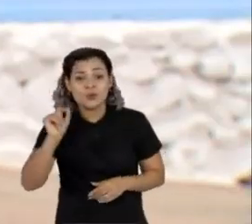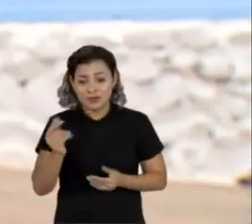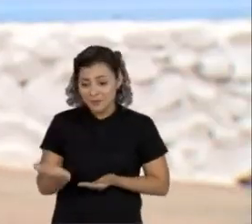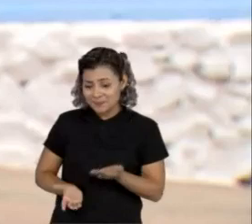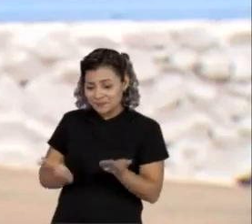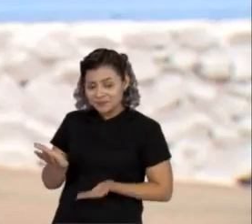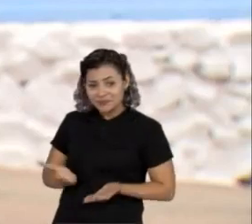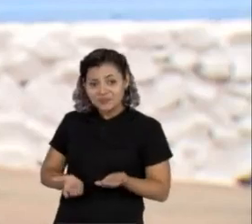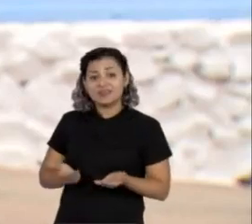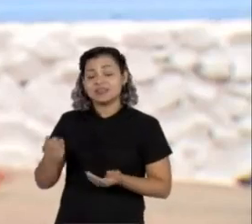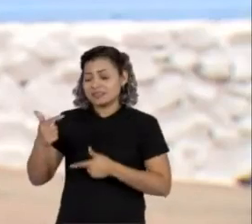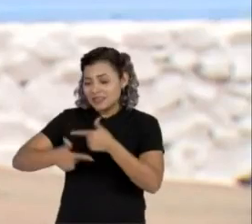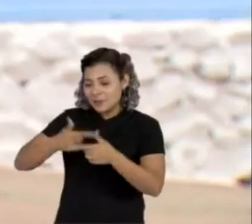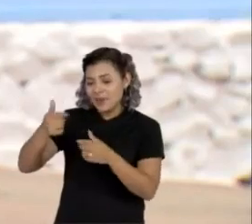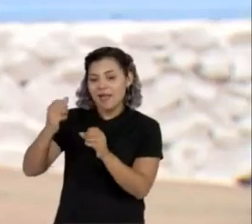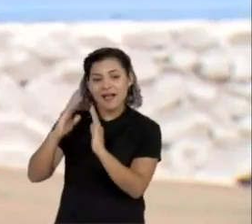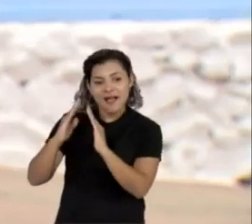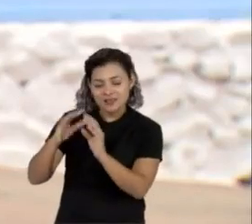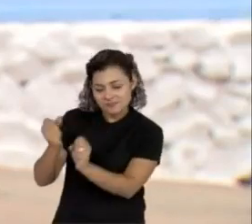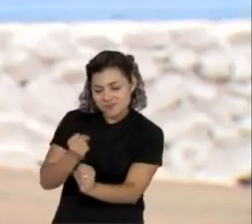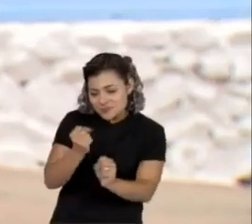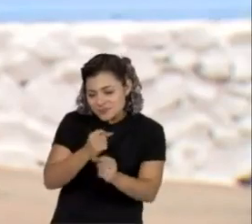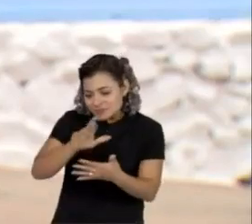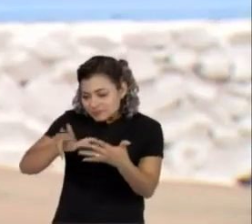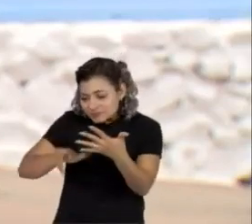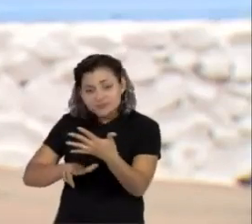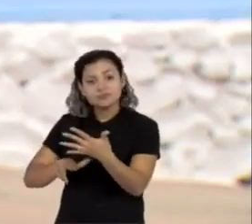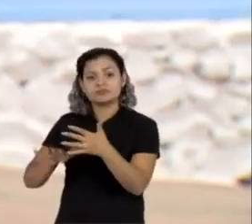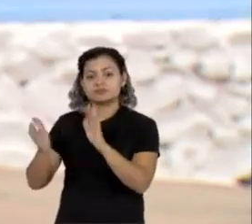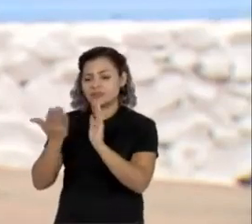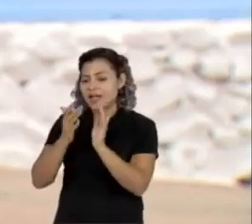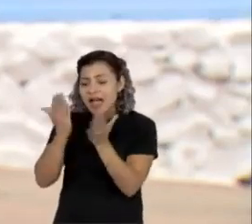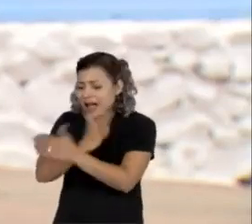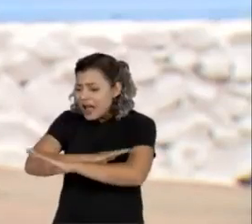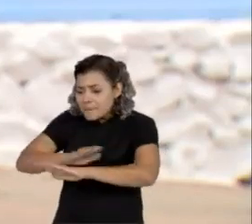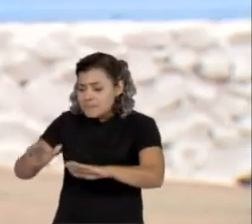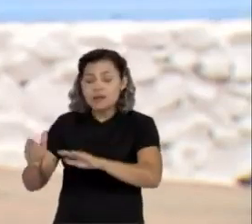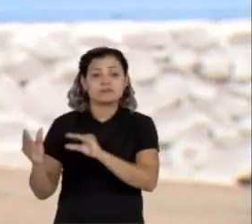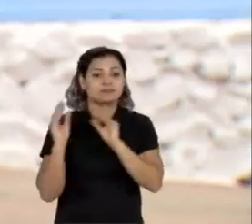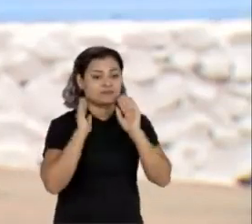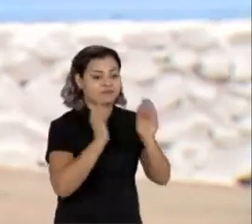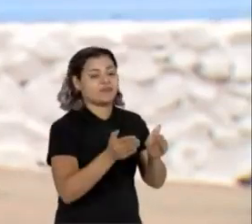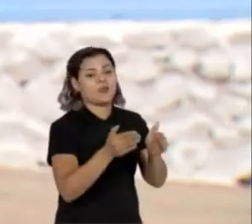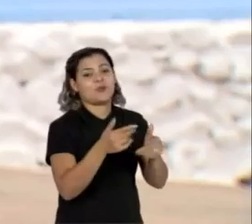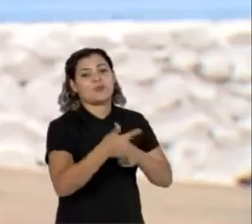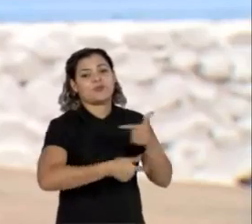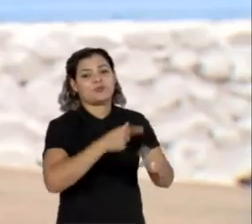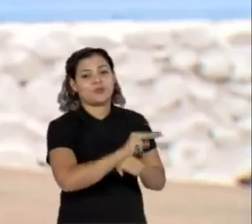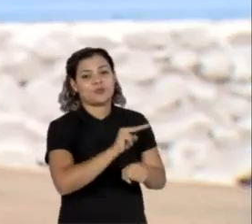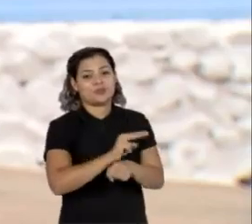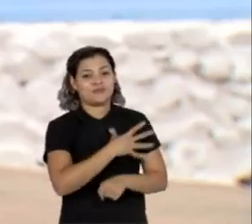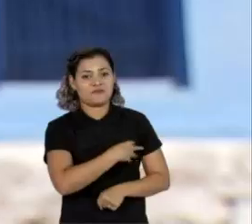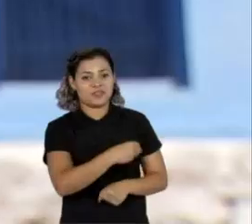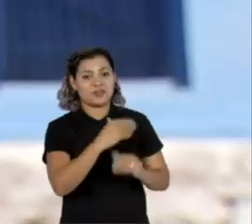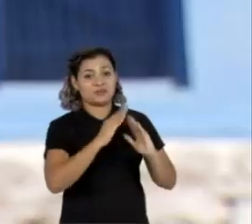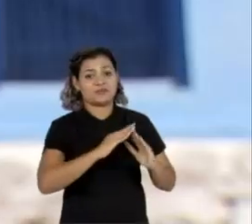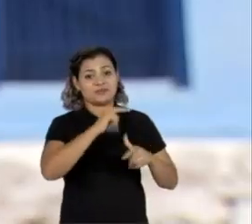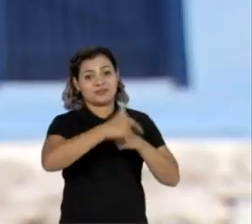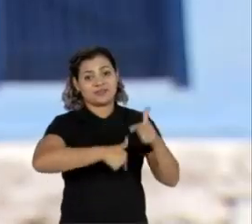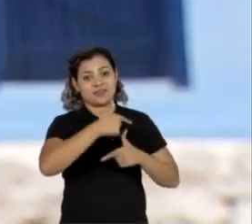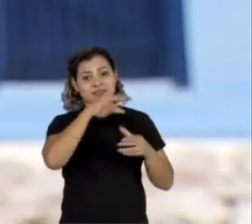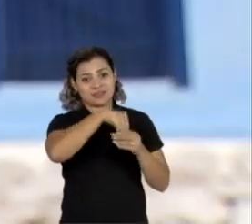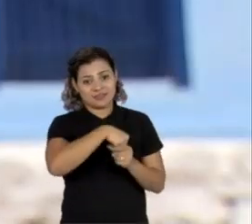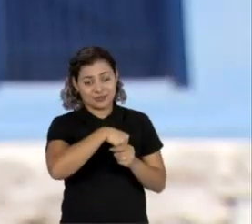babás, diaristas, domésticas, para poderem cuidar dos seus próprios filhos, trabalhar em casa. E elas